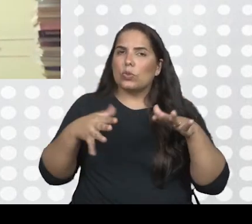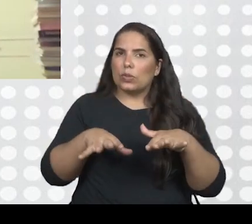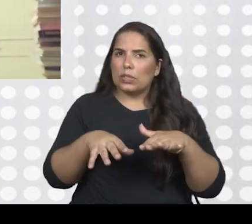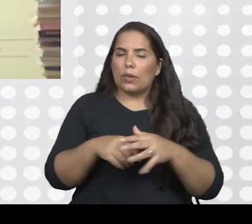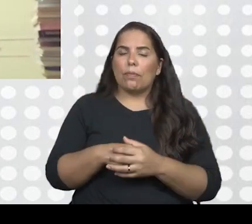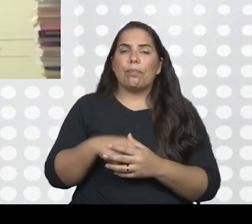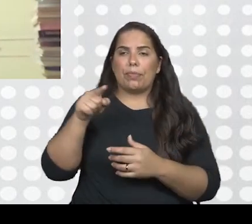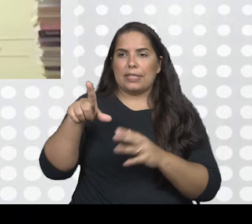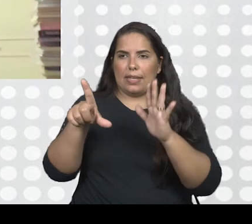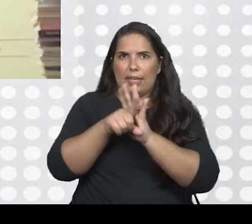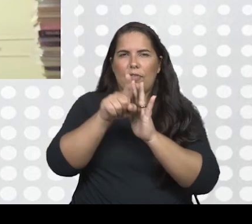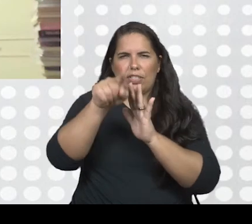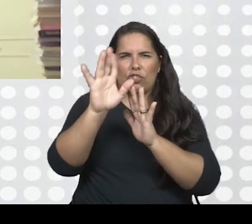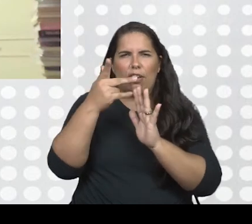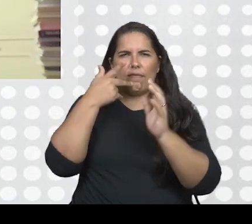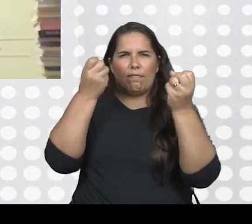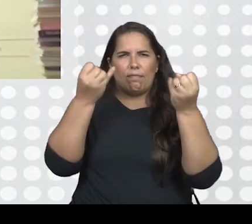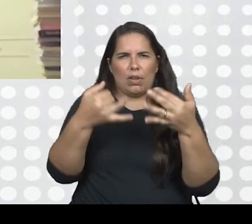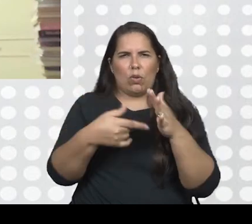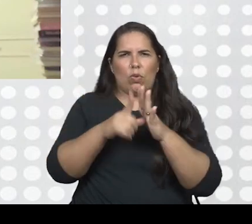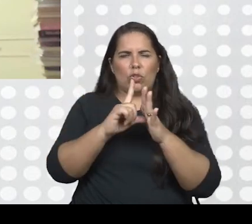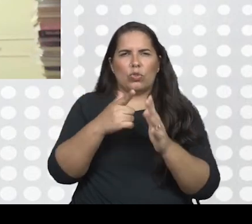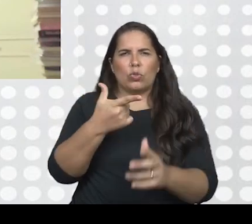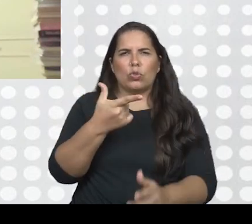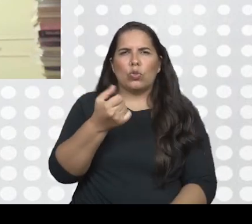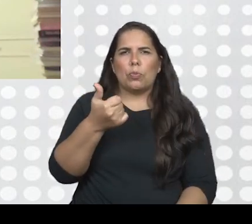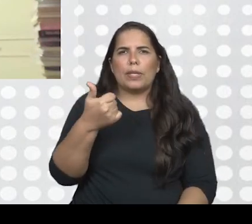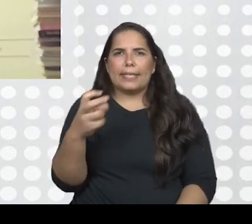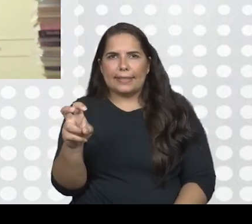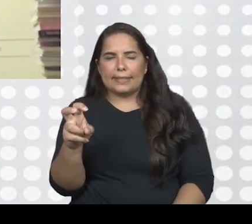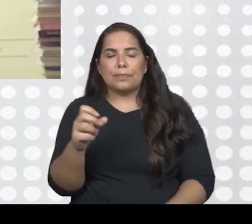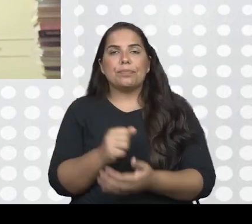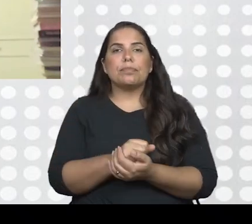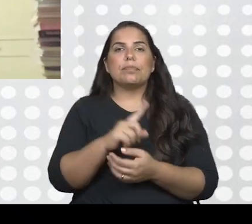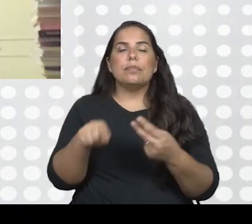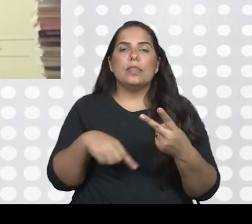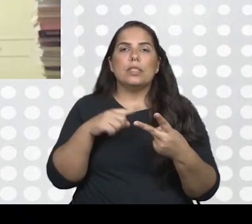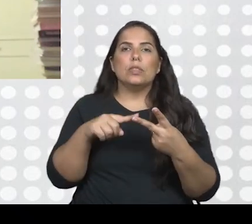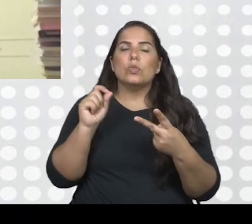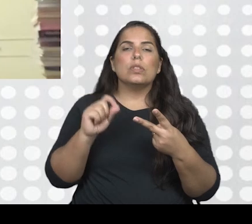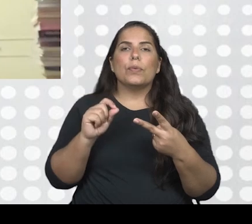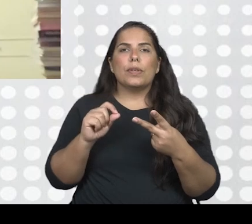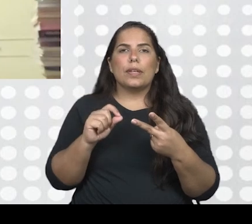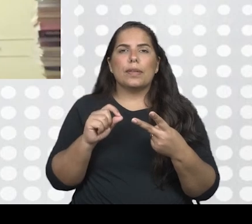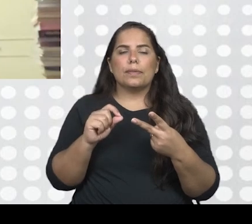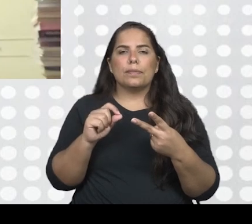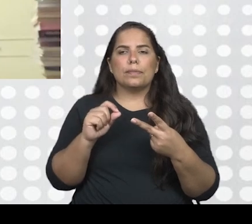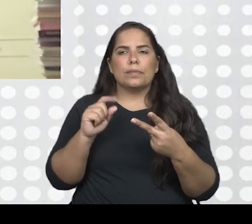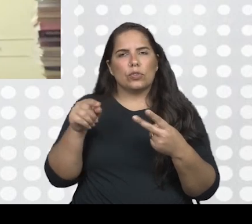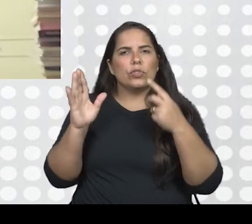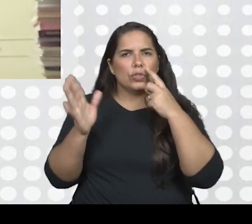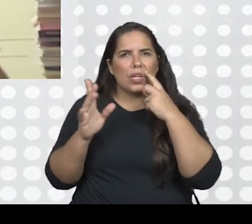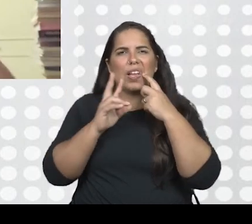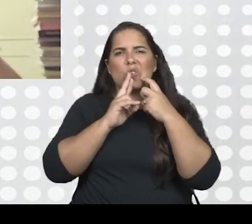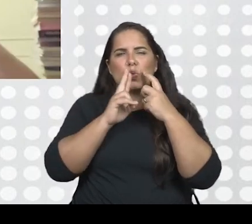Inclusão, que é essa lei que você já citou, de 2015. A segunda isso já